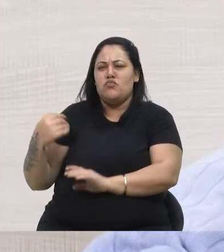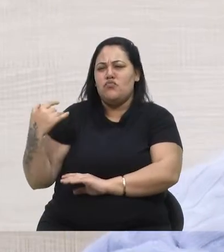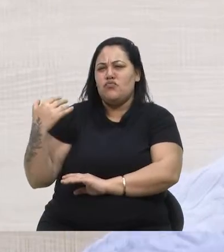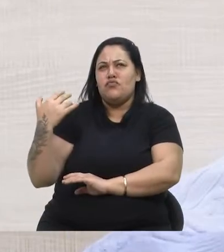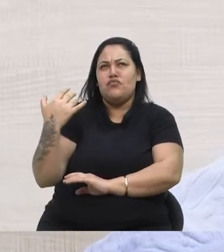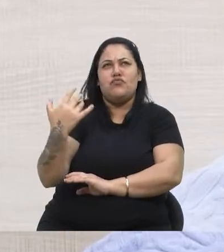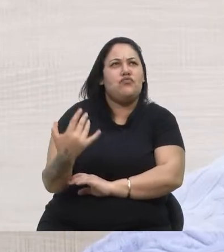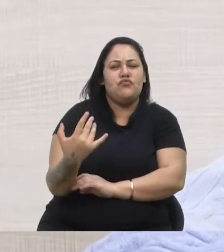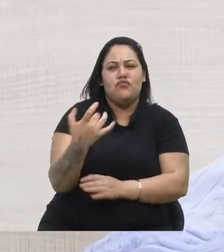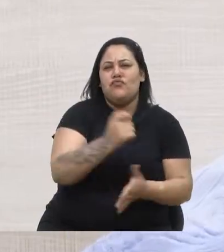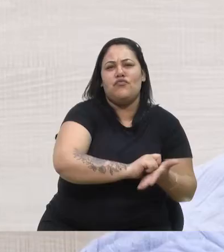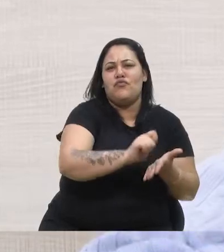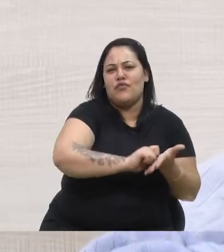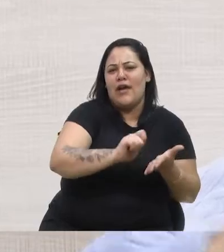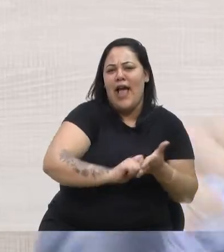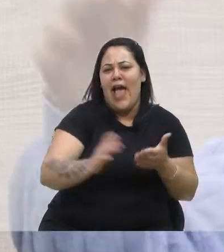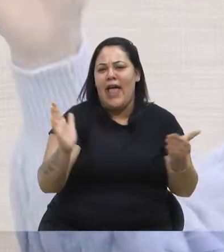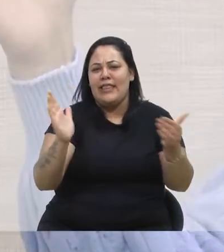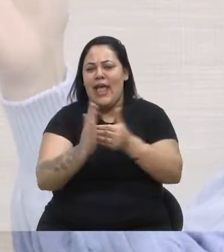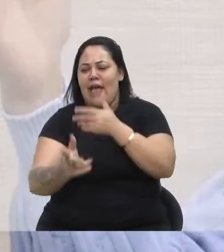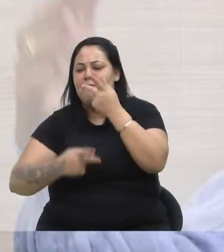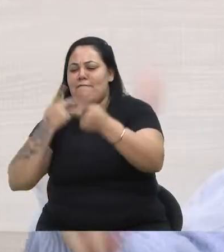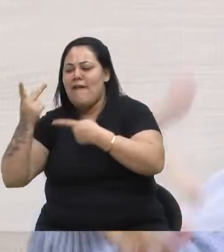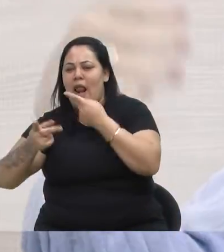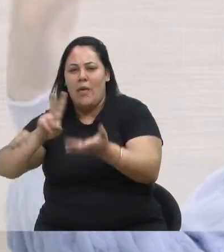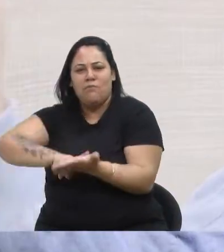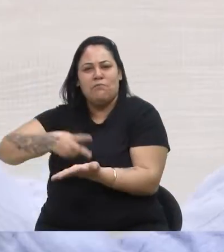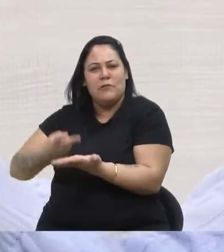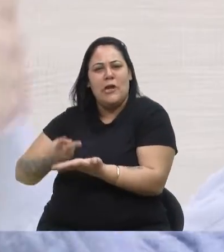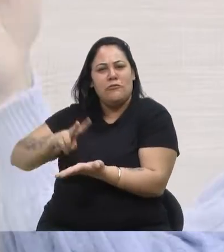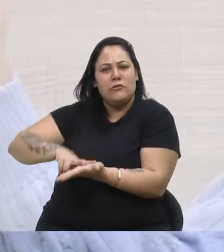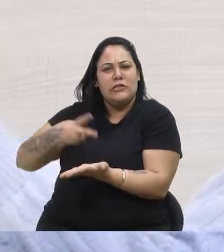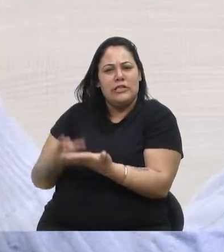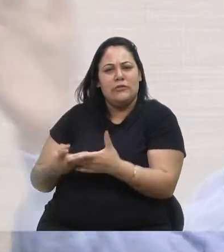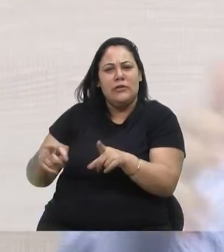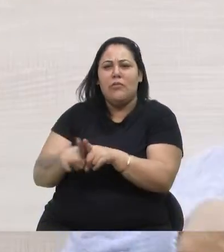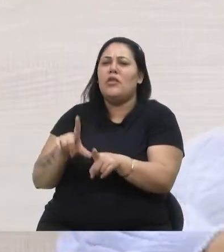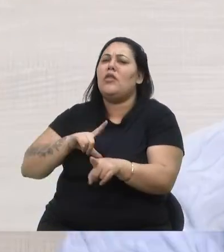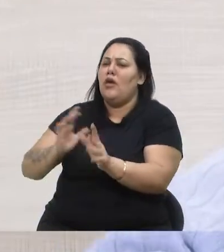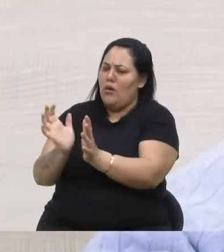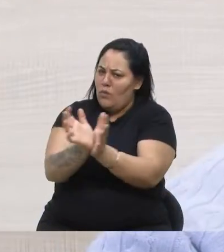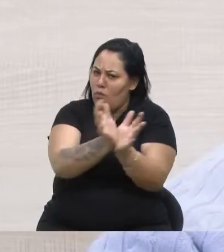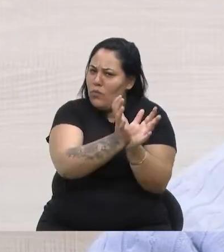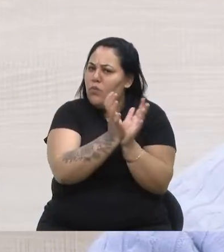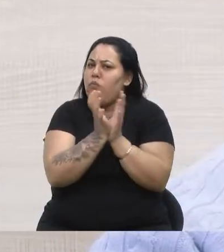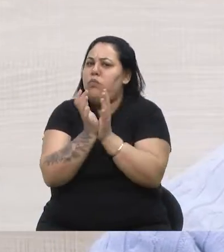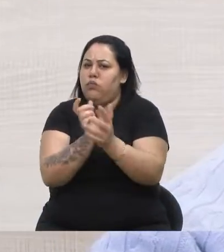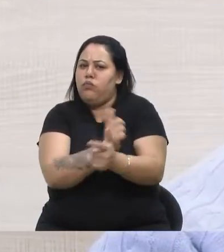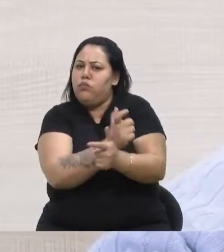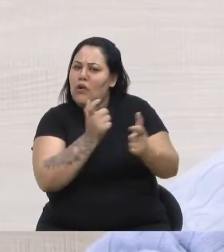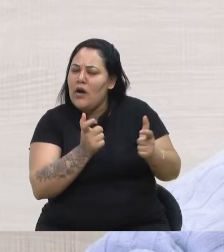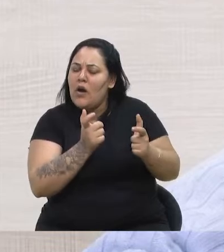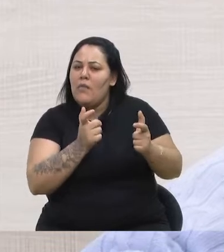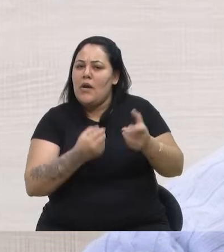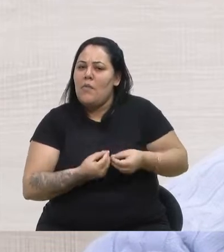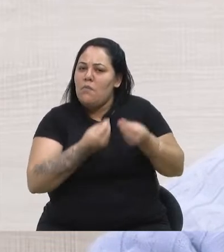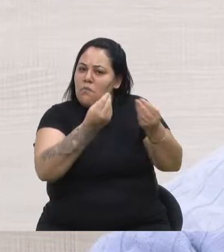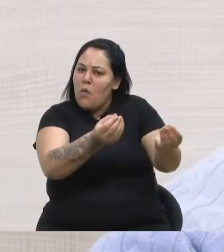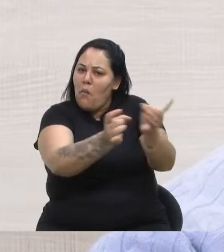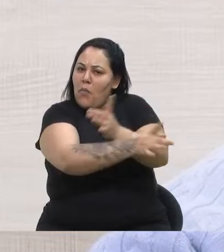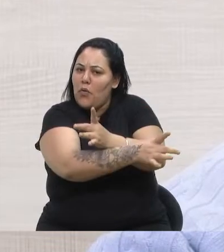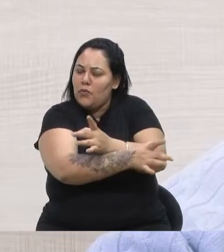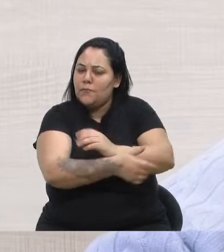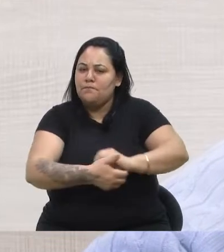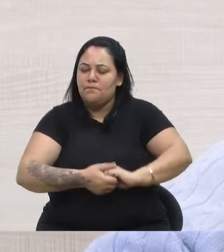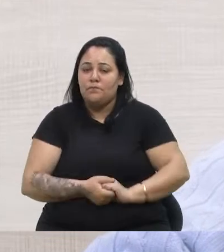fazendo, desde escrita até narradores, tradutores, enfim, é uma equipe grande para entregar o